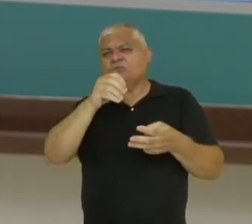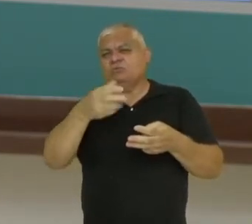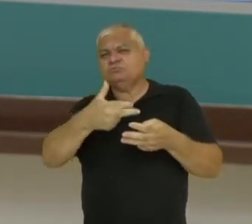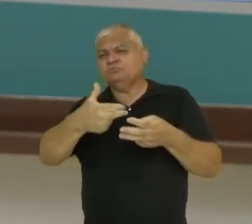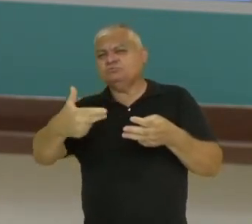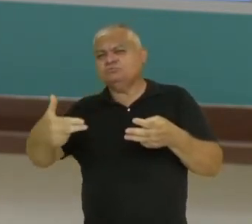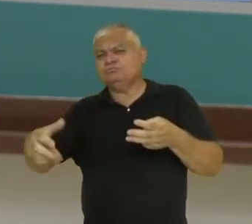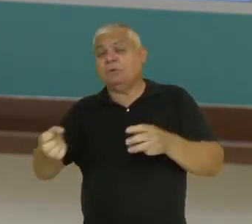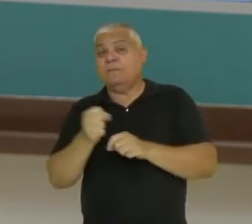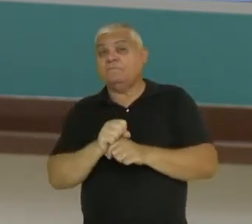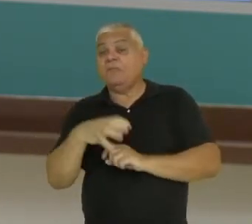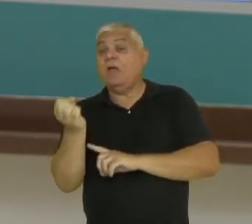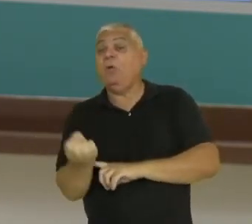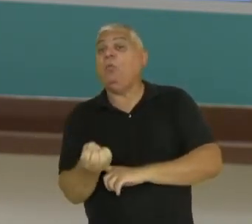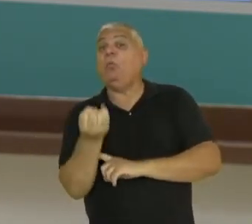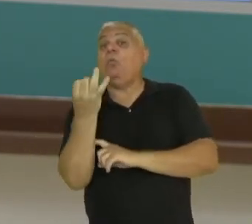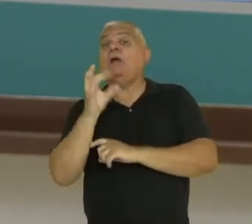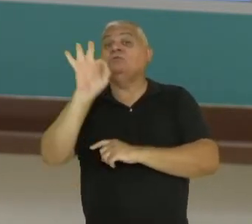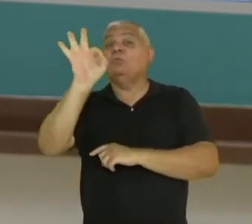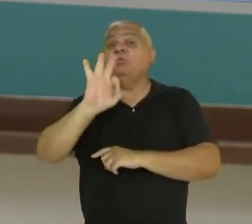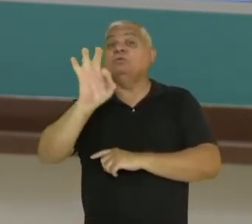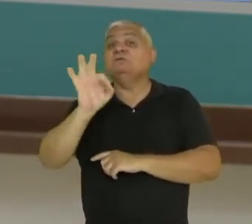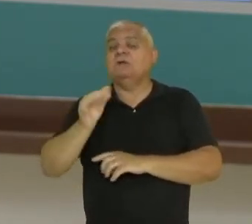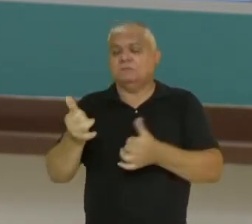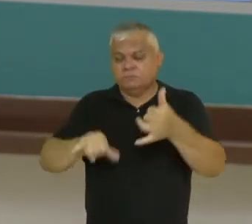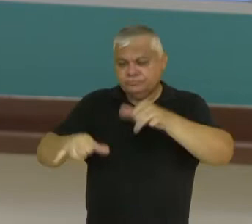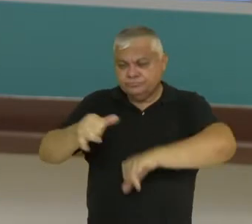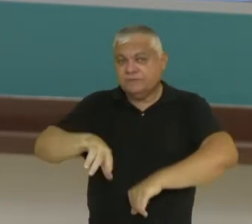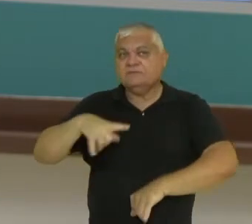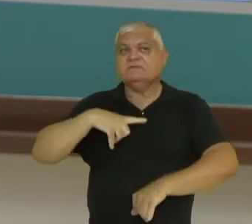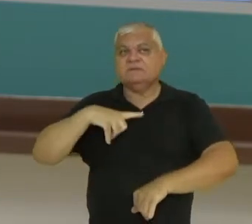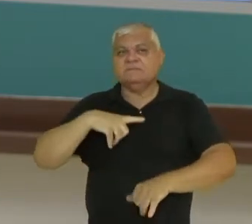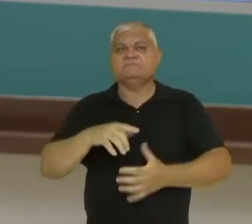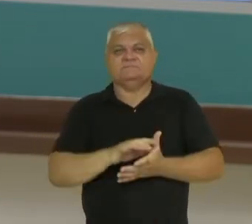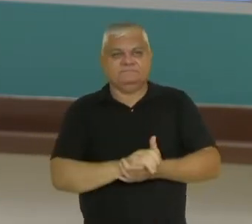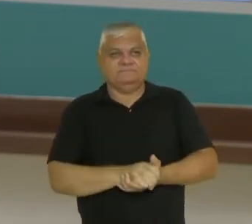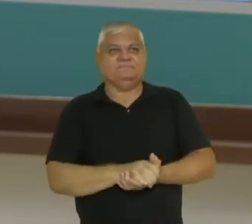é a quantidade com que cada um deles participou.